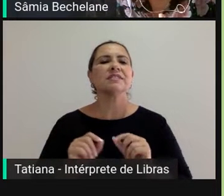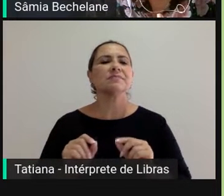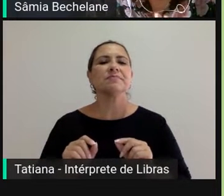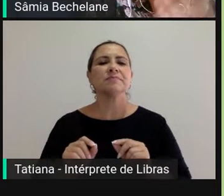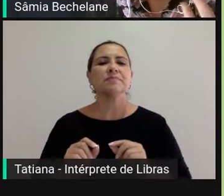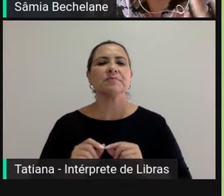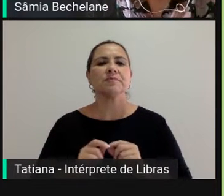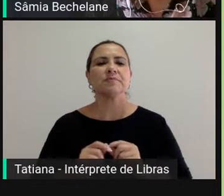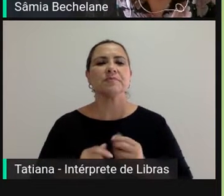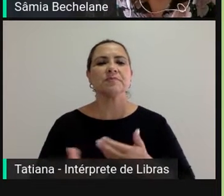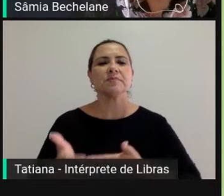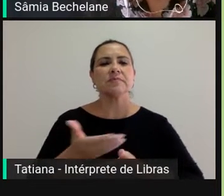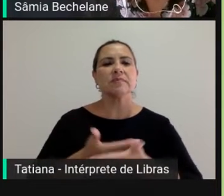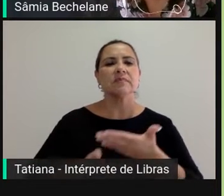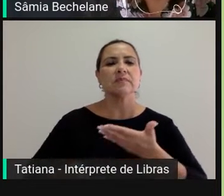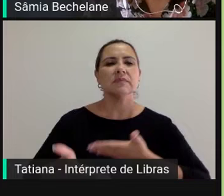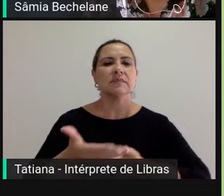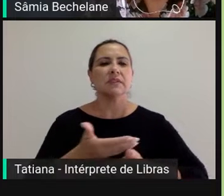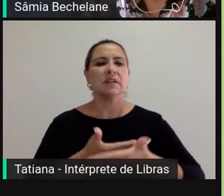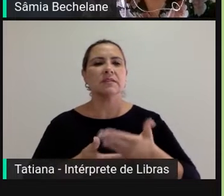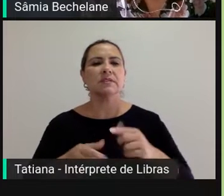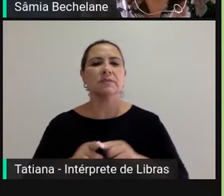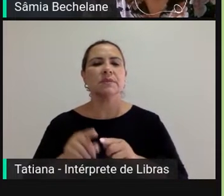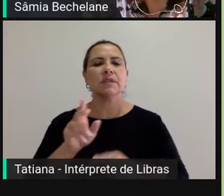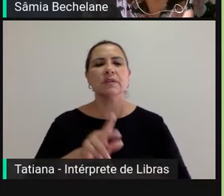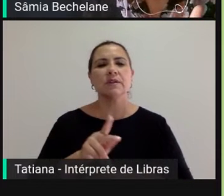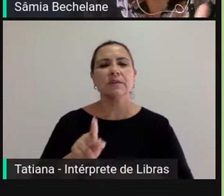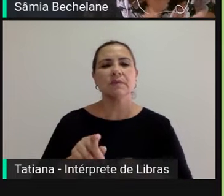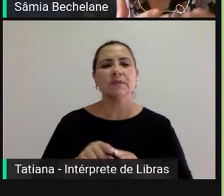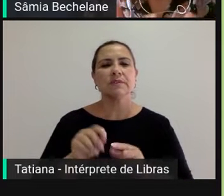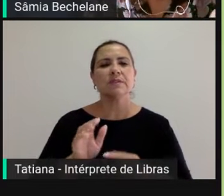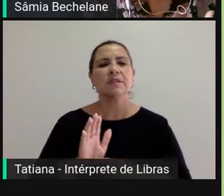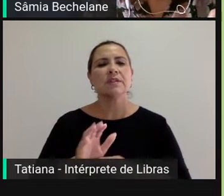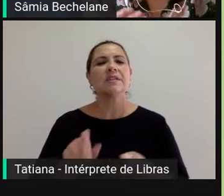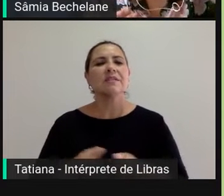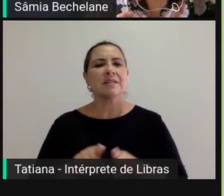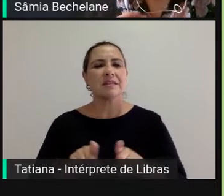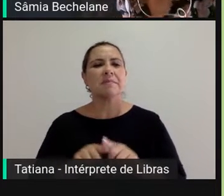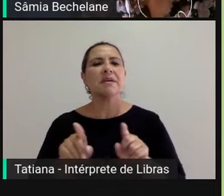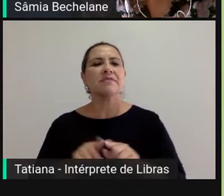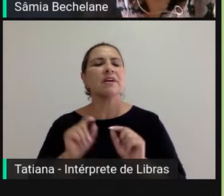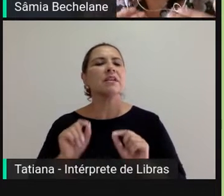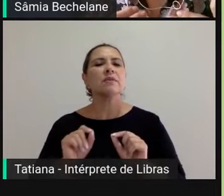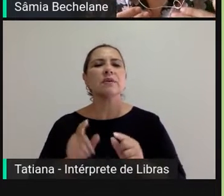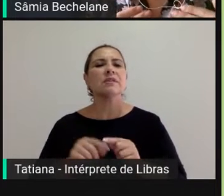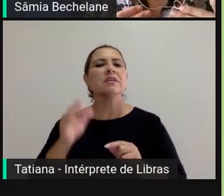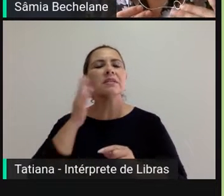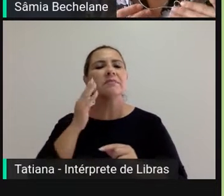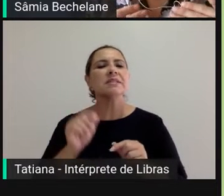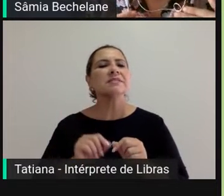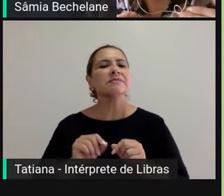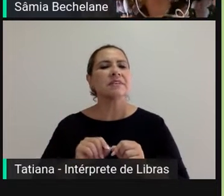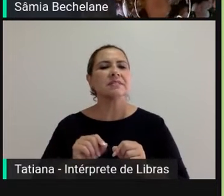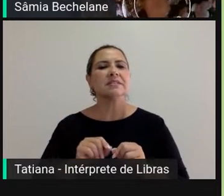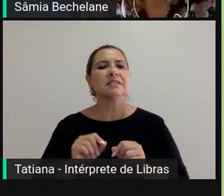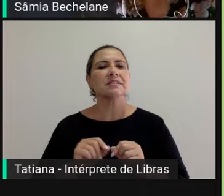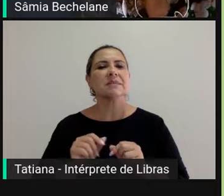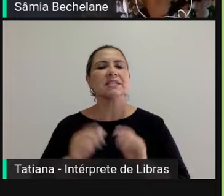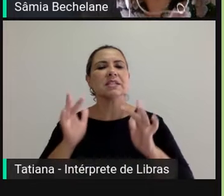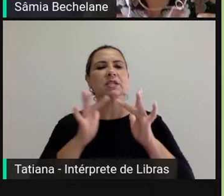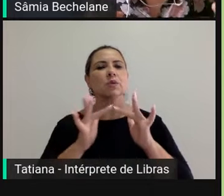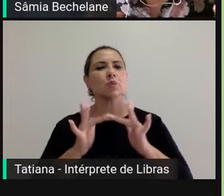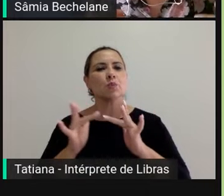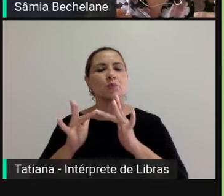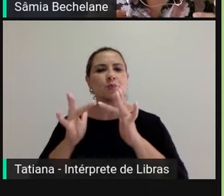essa transição, né? A professora Peirano fala também, né, que a etnografia é justamente você fazer esse movimento de